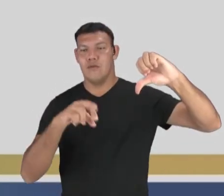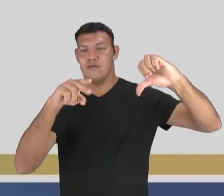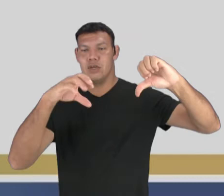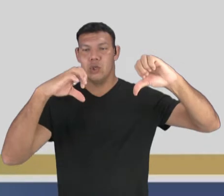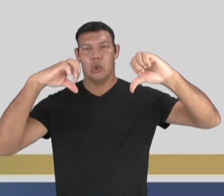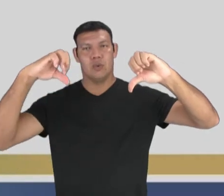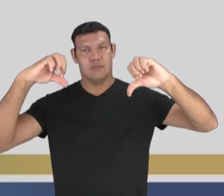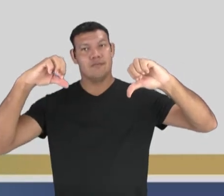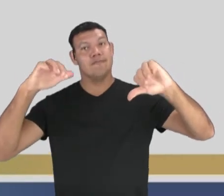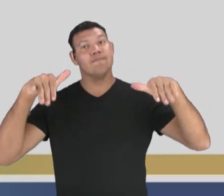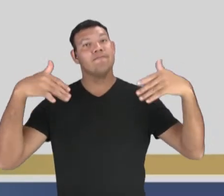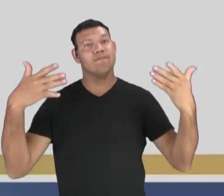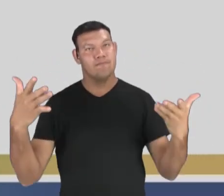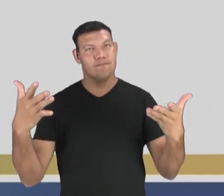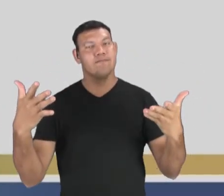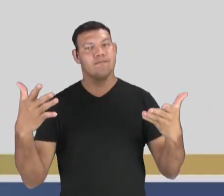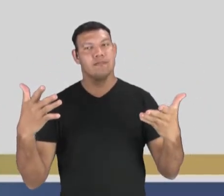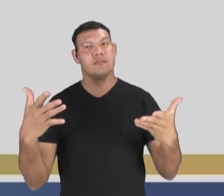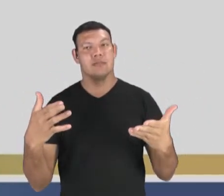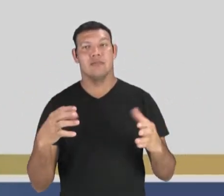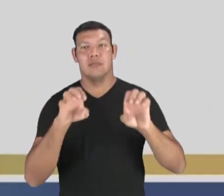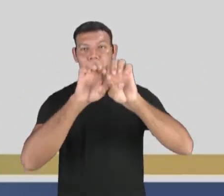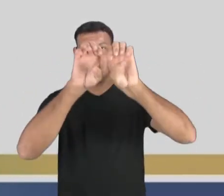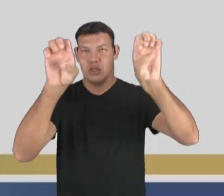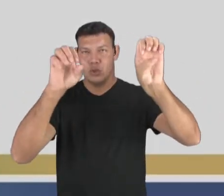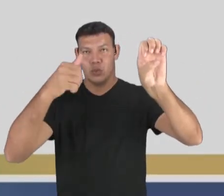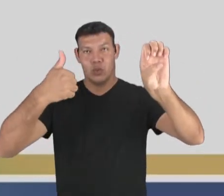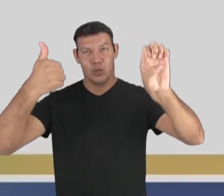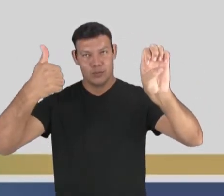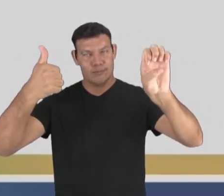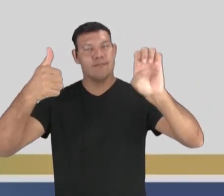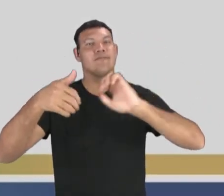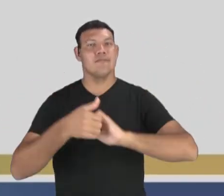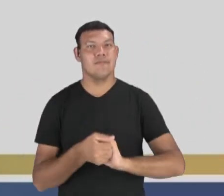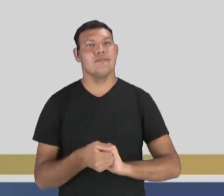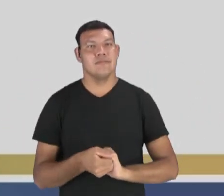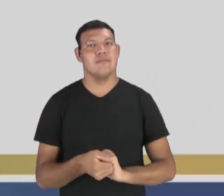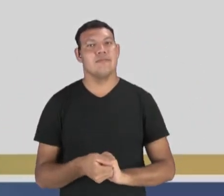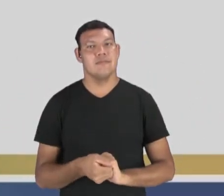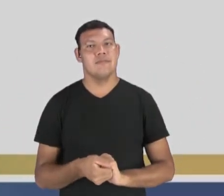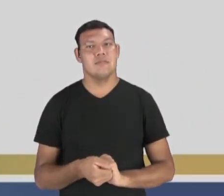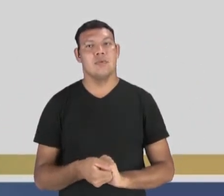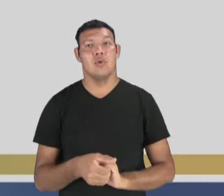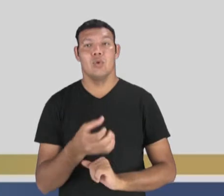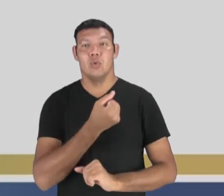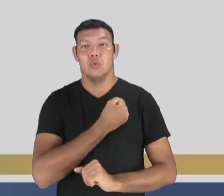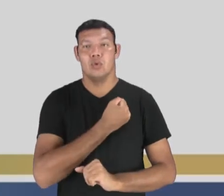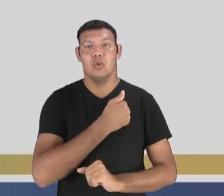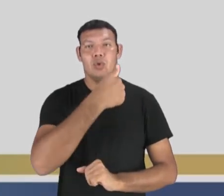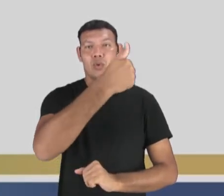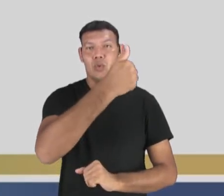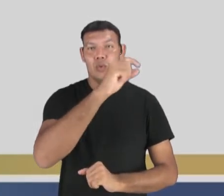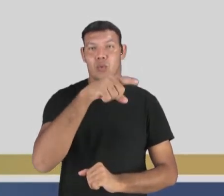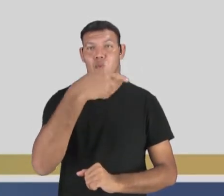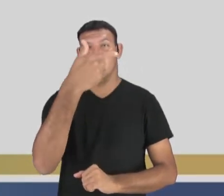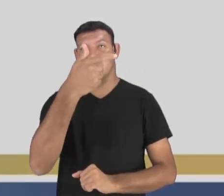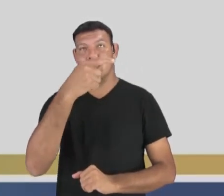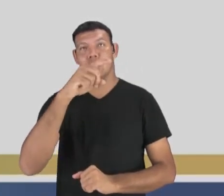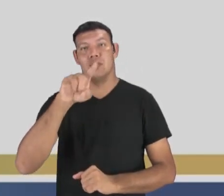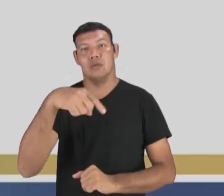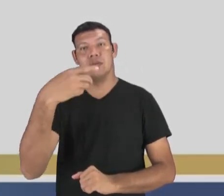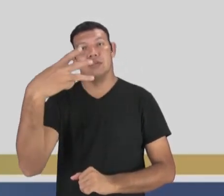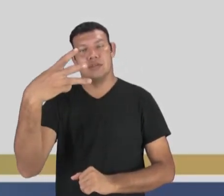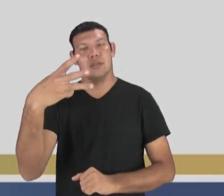Então, nesse caso, para essa equação, a terna ordenada ela é verdadeira